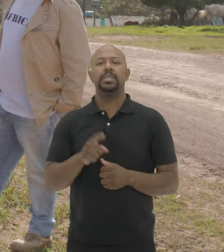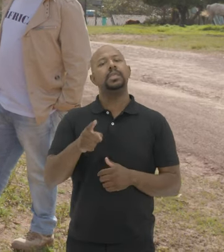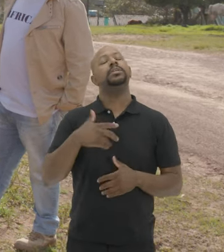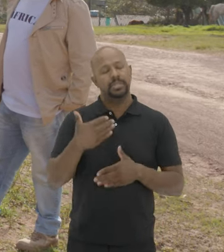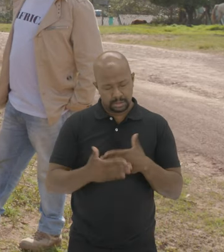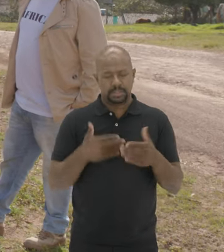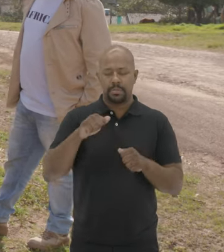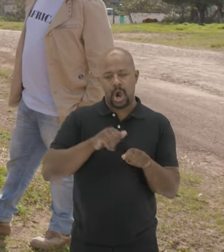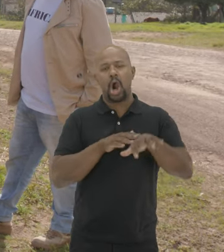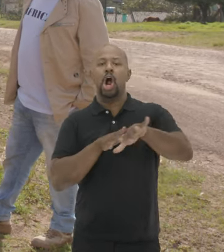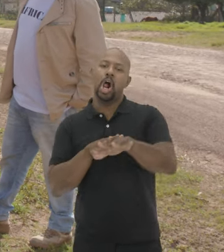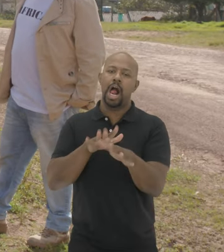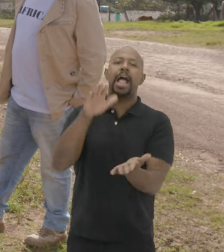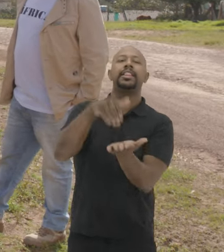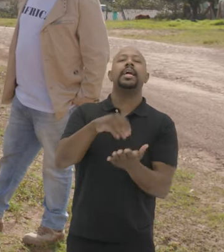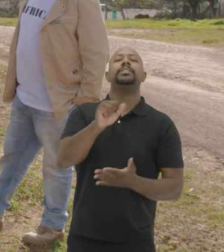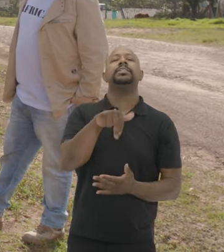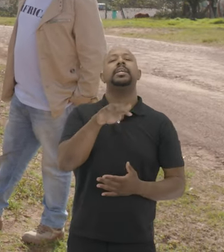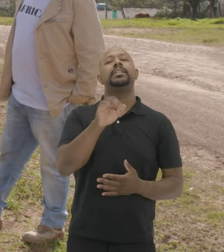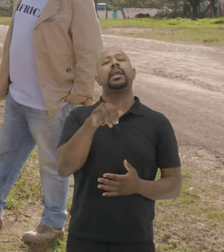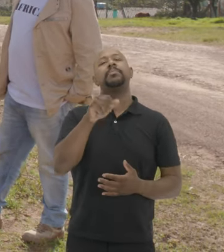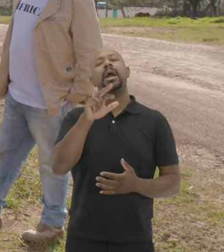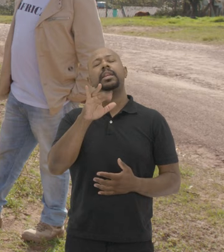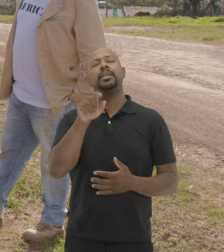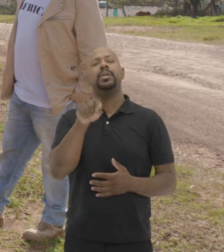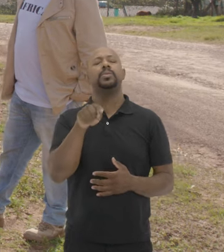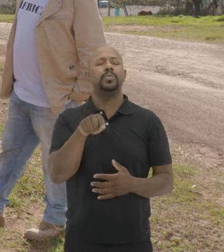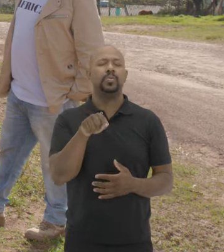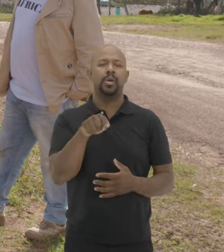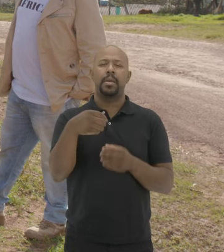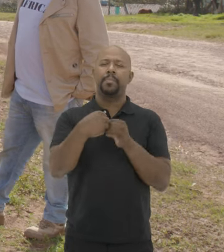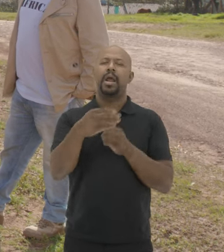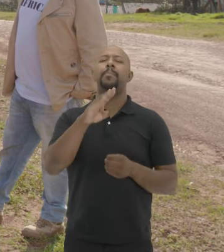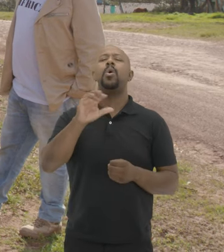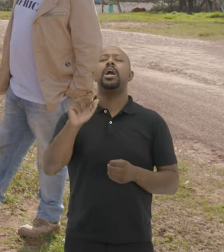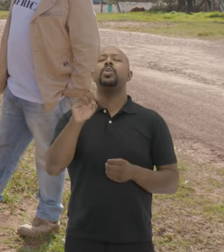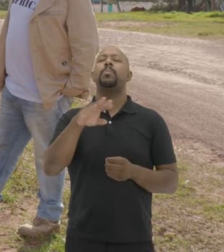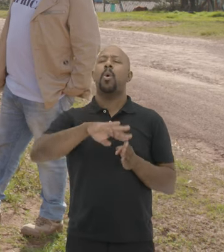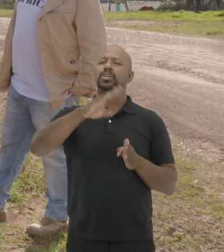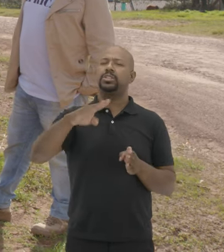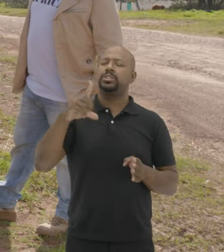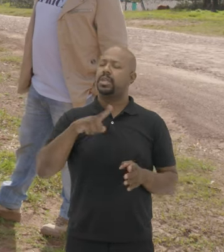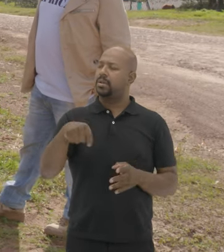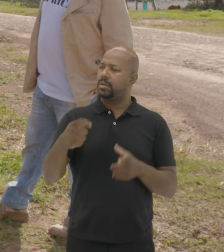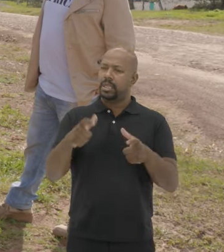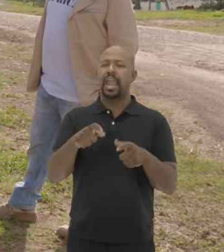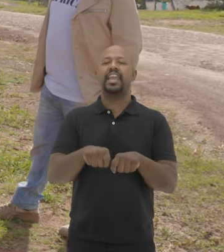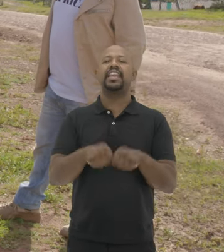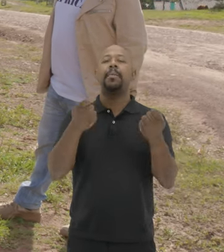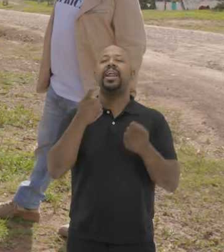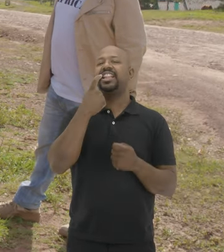descendo ainda em direção a Santa Maria no na boca do Monte tem uma uma região chamada quebra dente